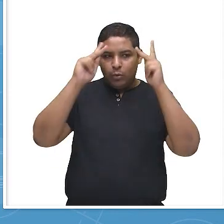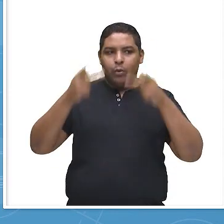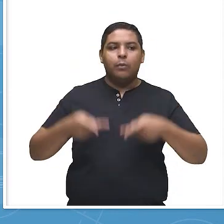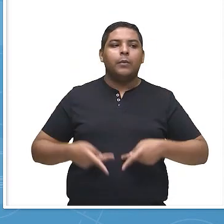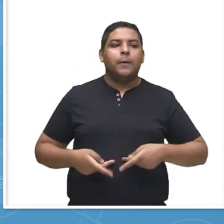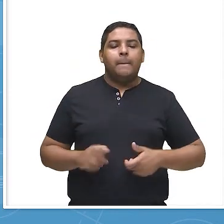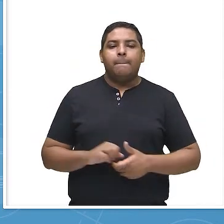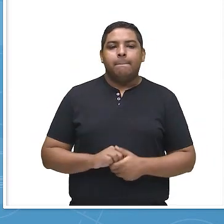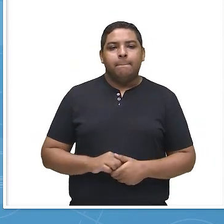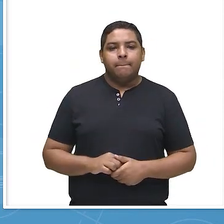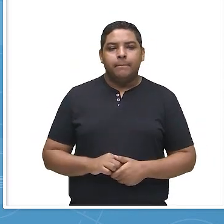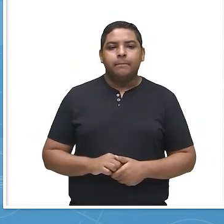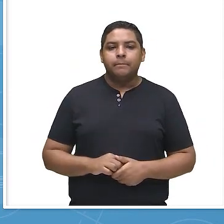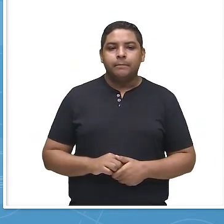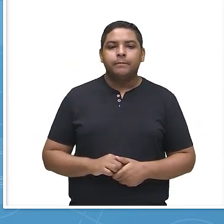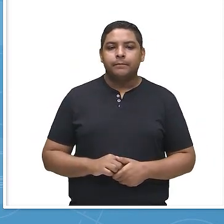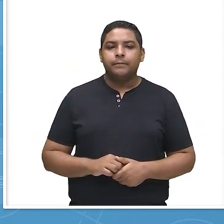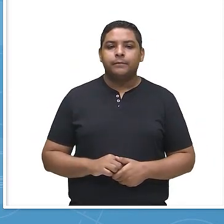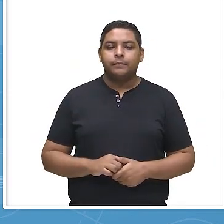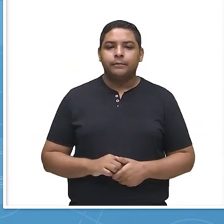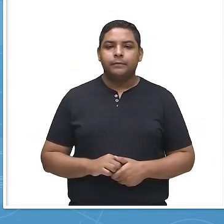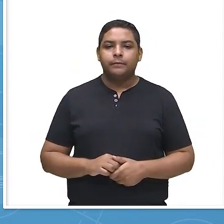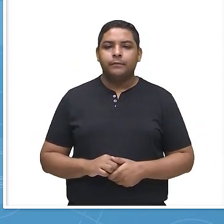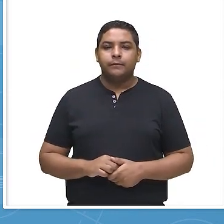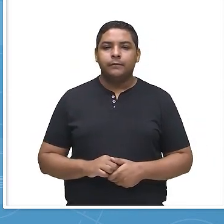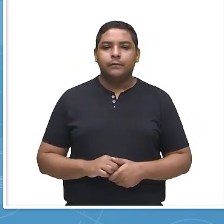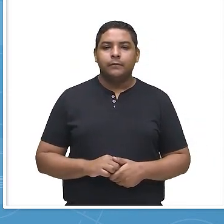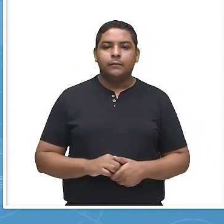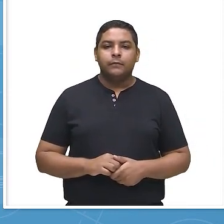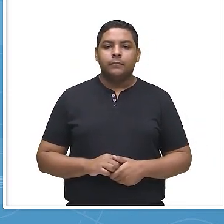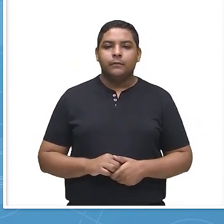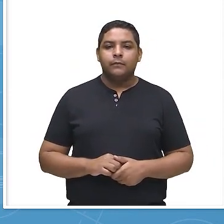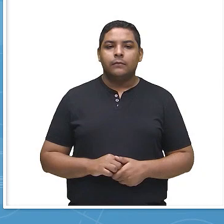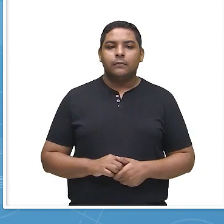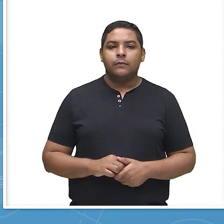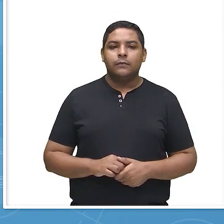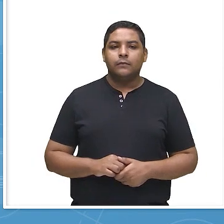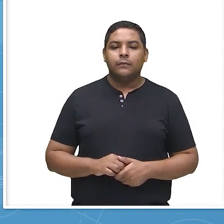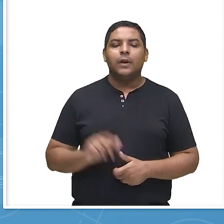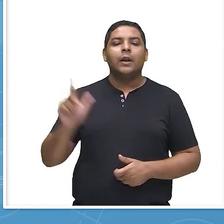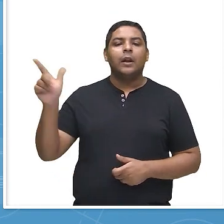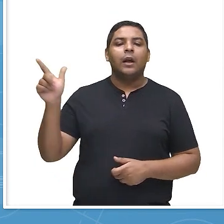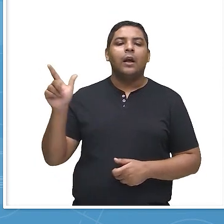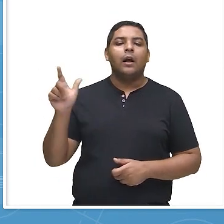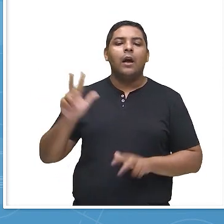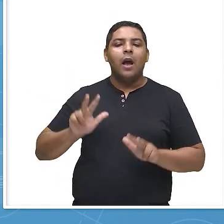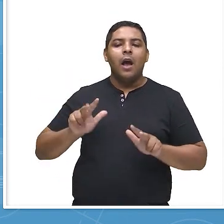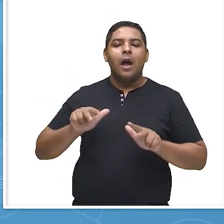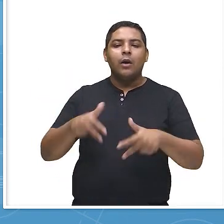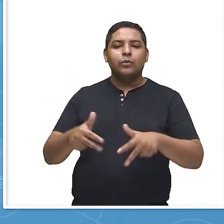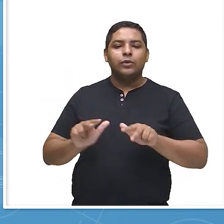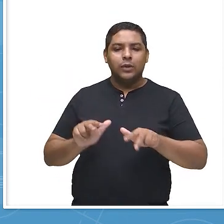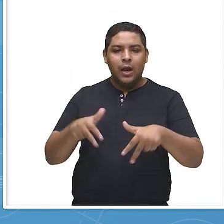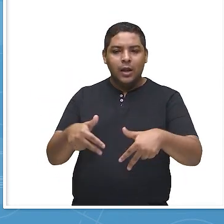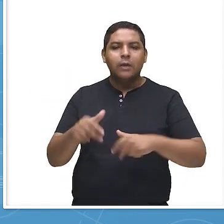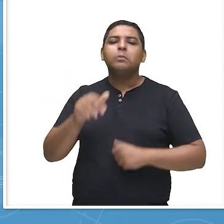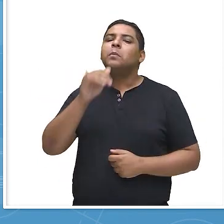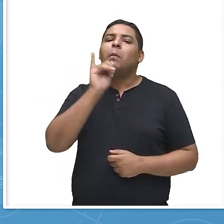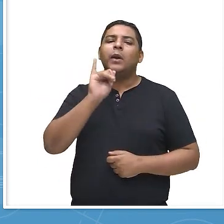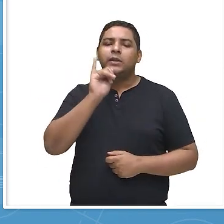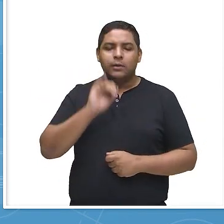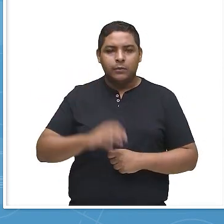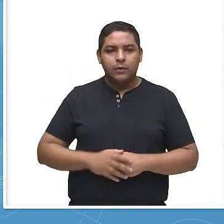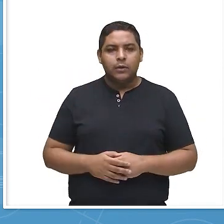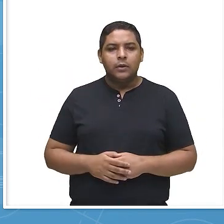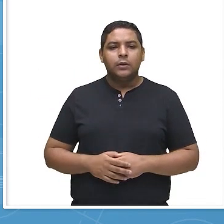construções vão se transformando. A cidade de Sydney, na Austrália. Que interessante, olha. Então você vai ver que